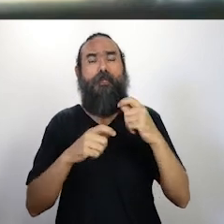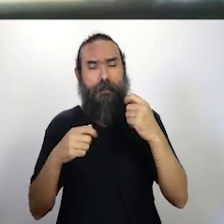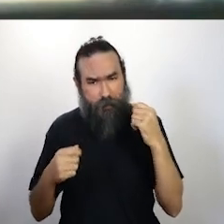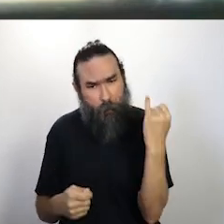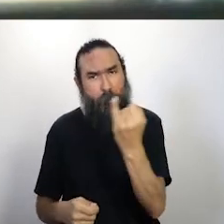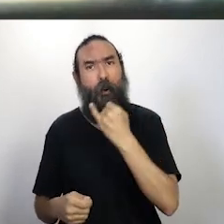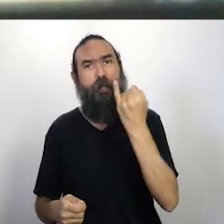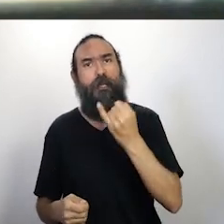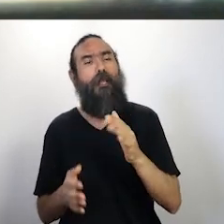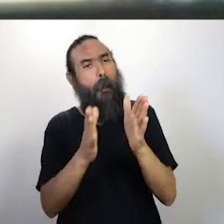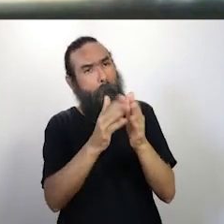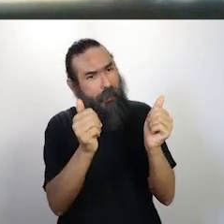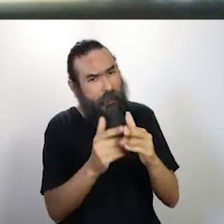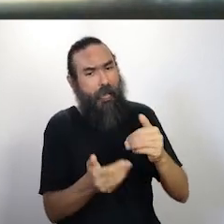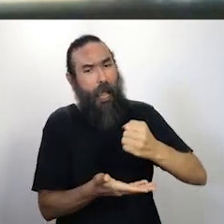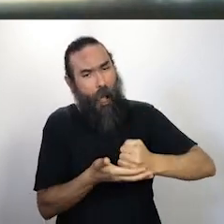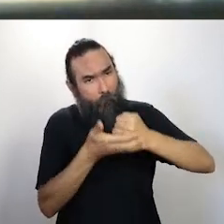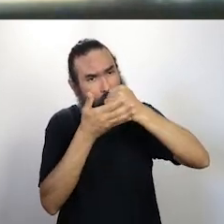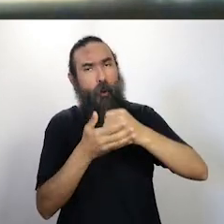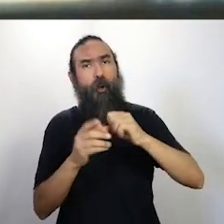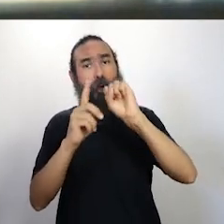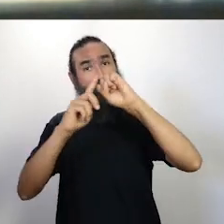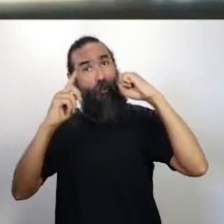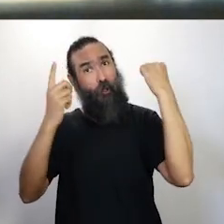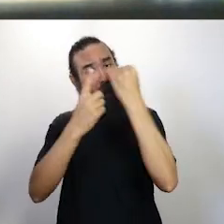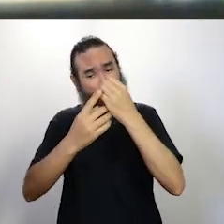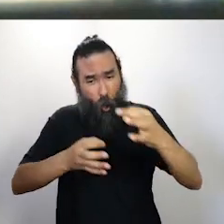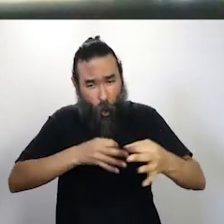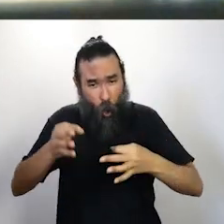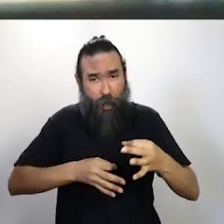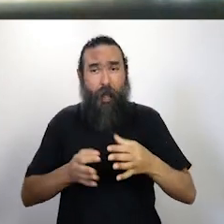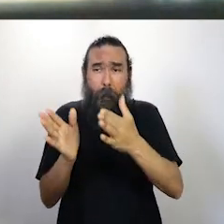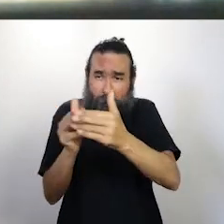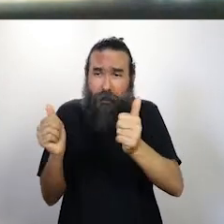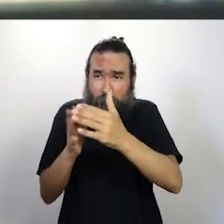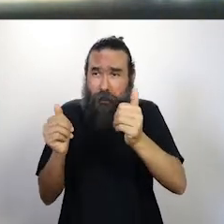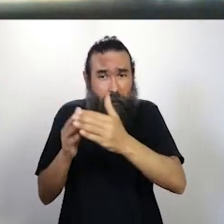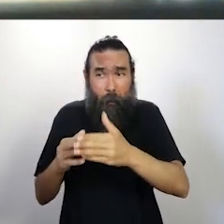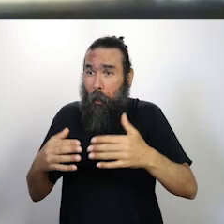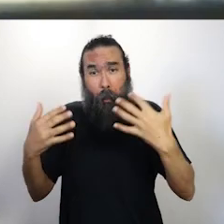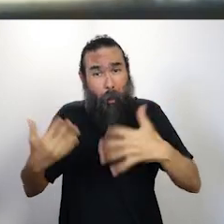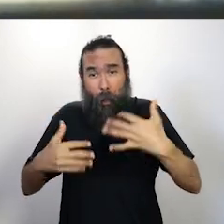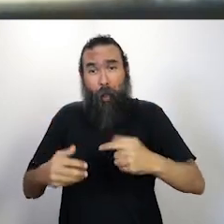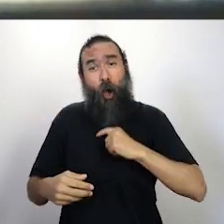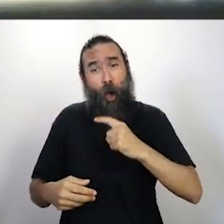apoio se a sociedade civil não conseguir seja uma forma de não desamparar ninguém